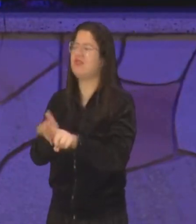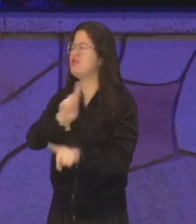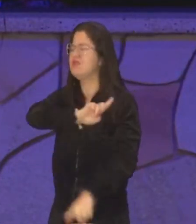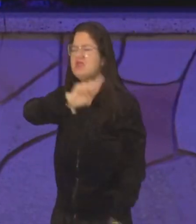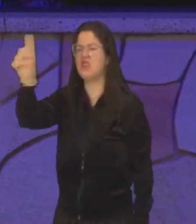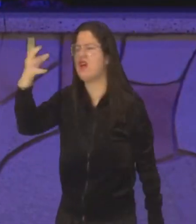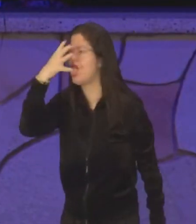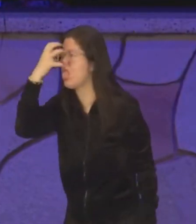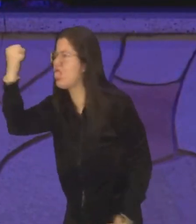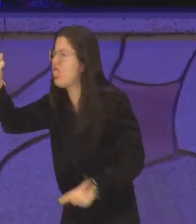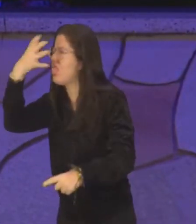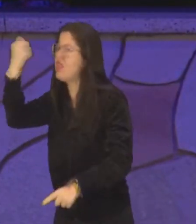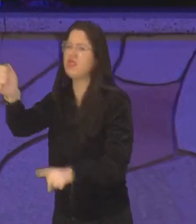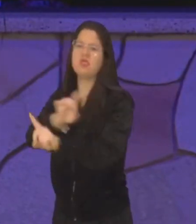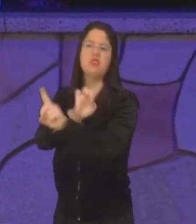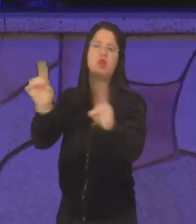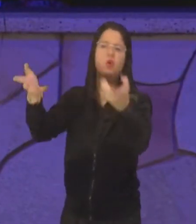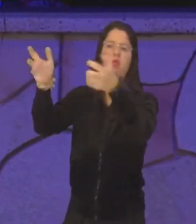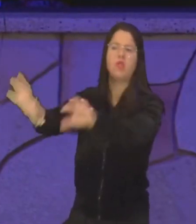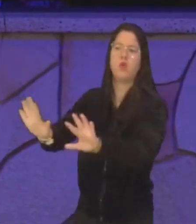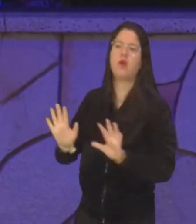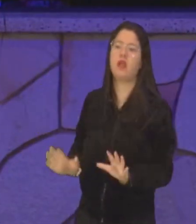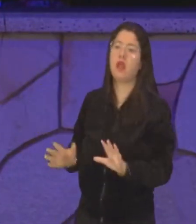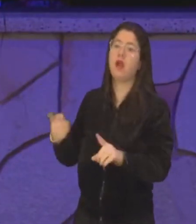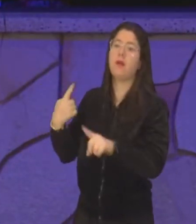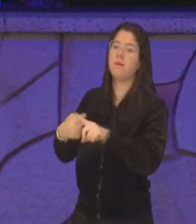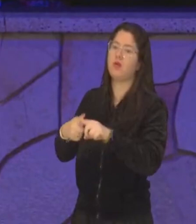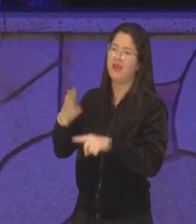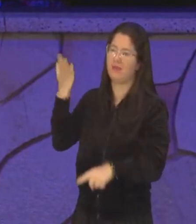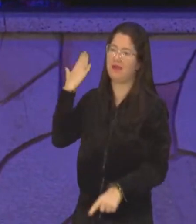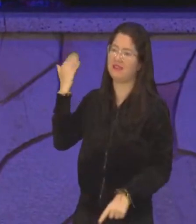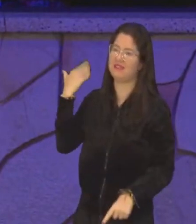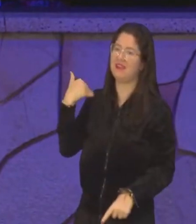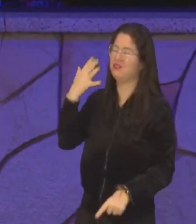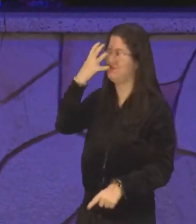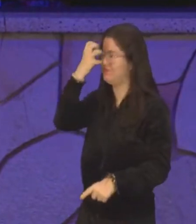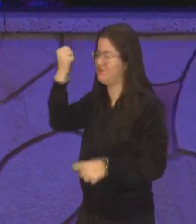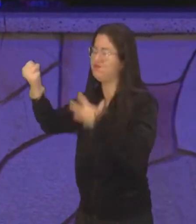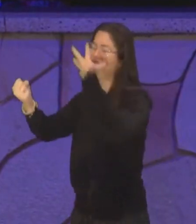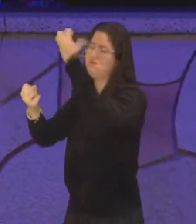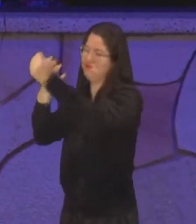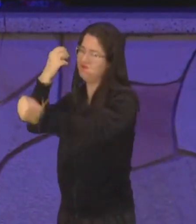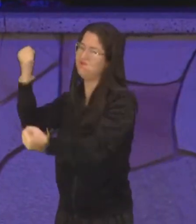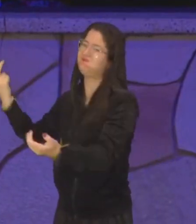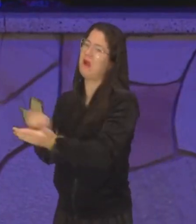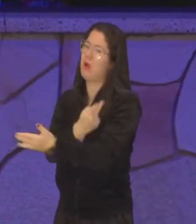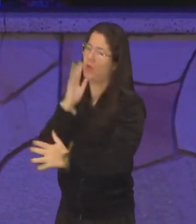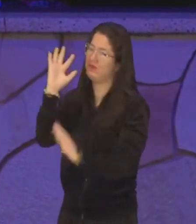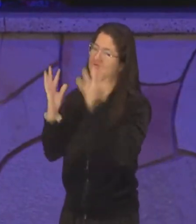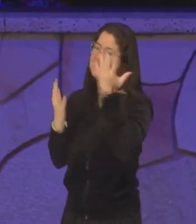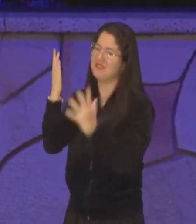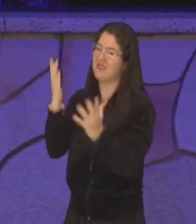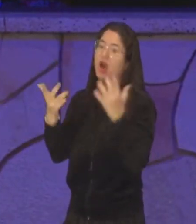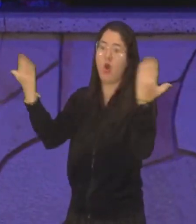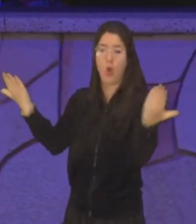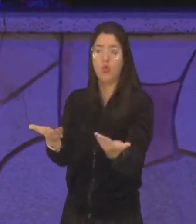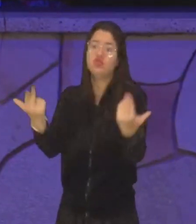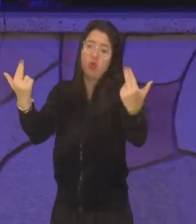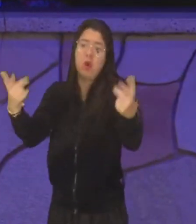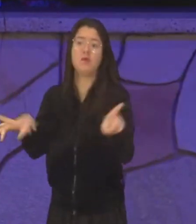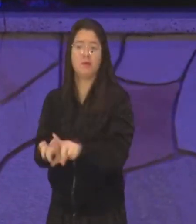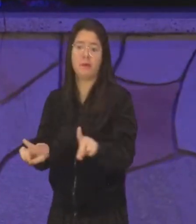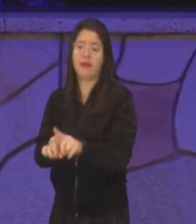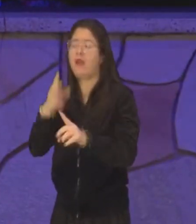sedução tão presente na vida daquela comunidade cristã, na cidade de Pérgamo, hoje